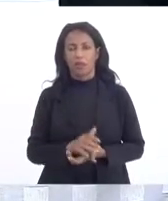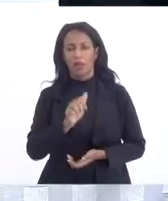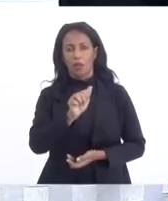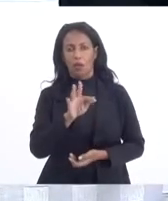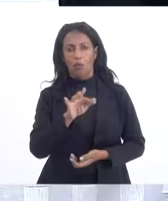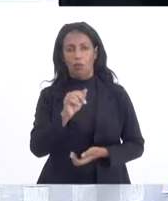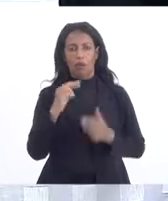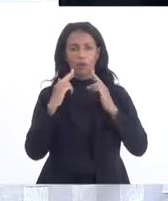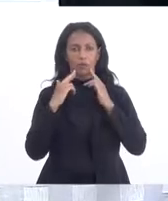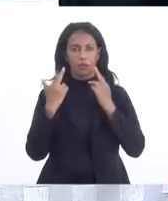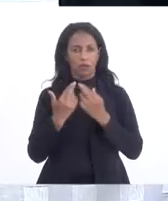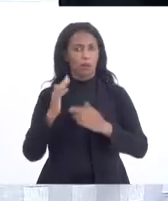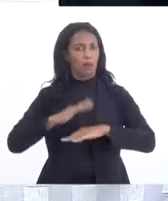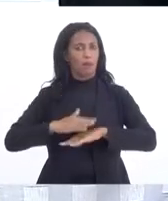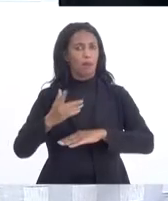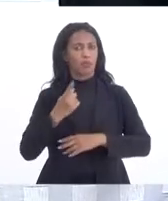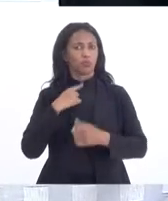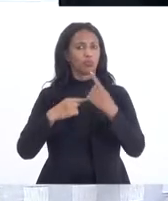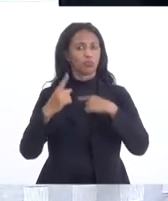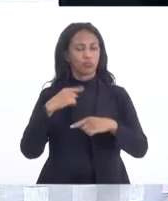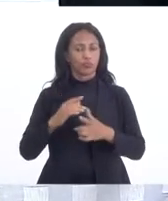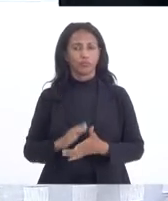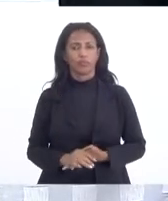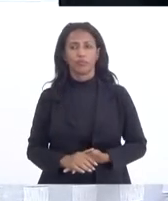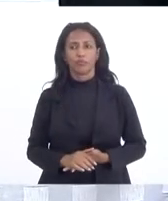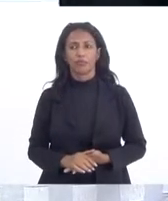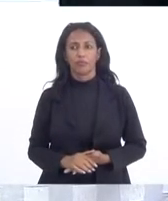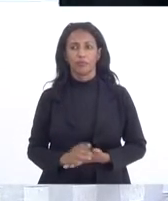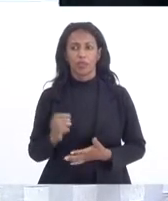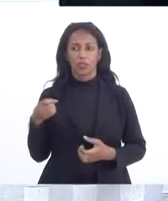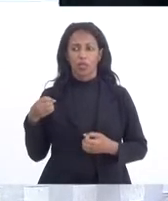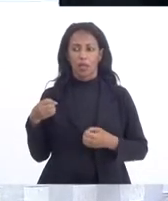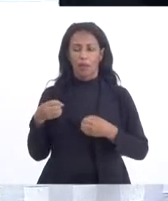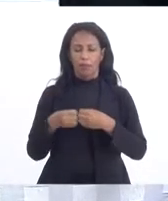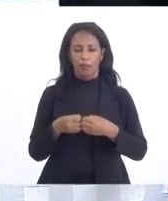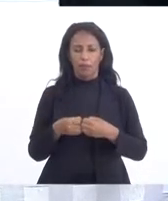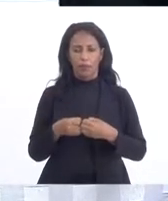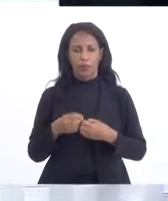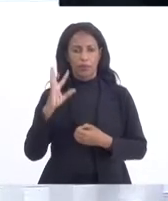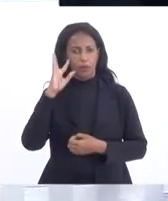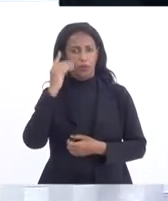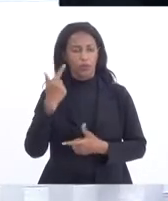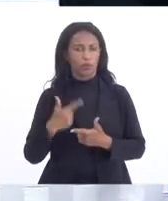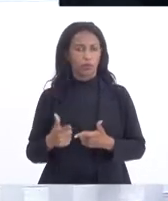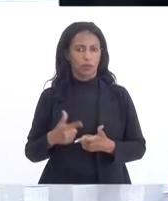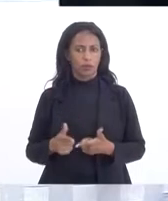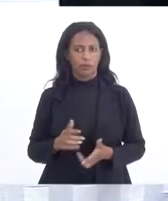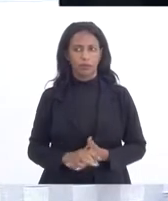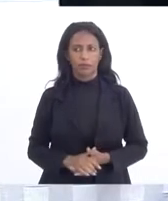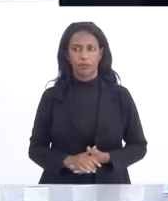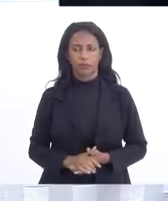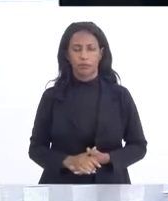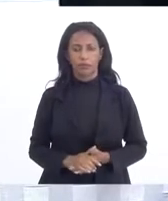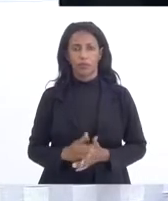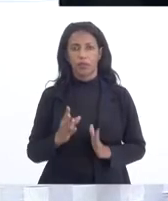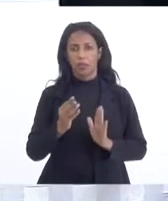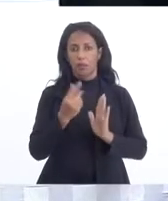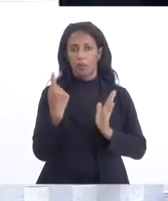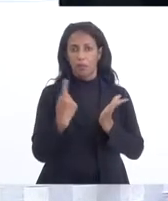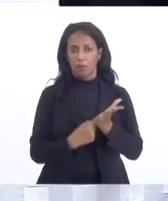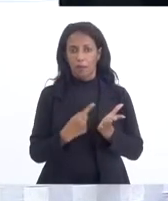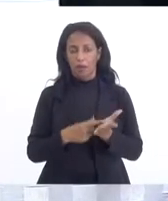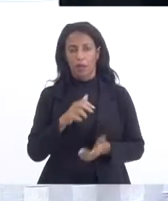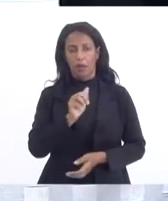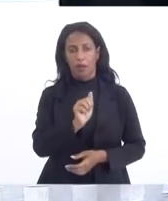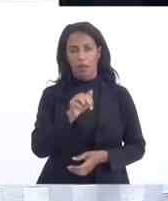dessa reunião. Mas, mais que isso, com muita vontade de aproximar a solução do problema. Já estamos agendando com a